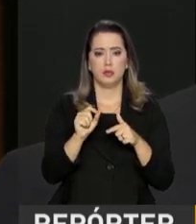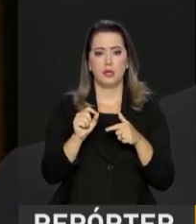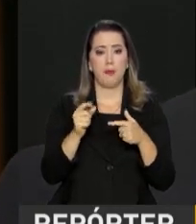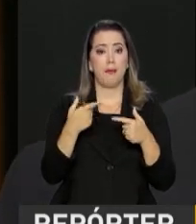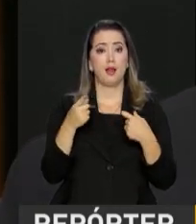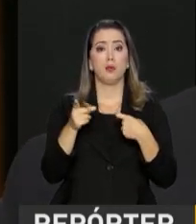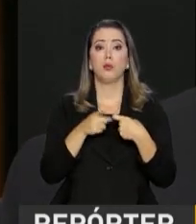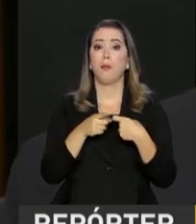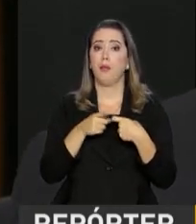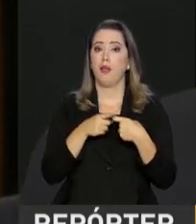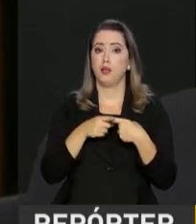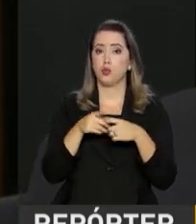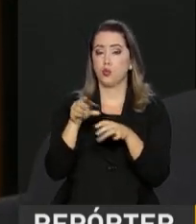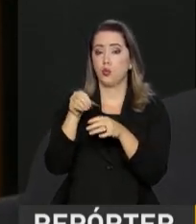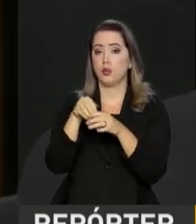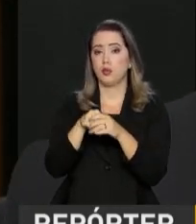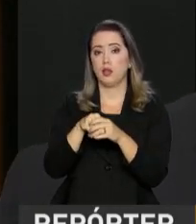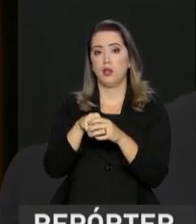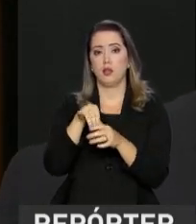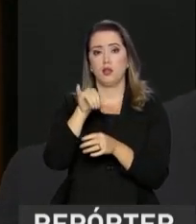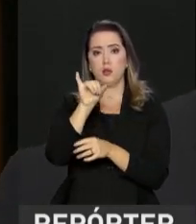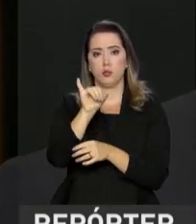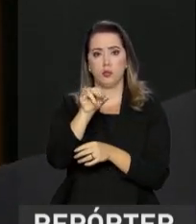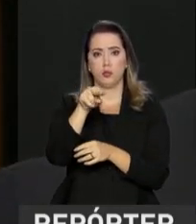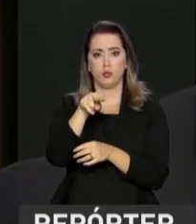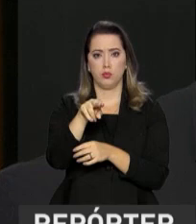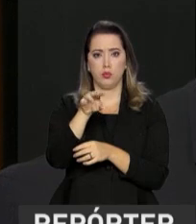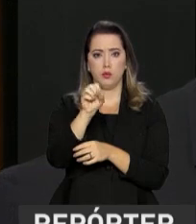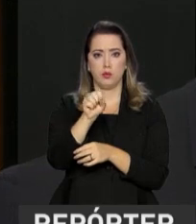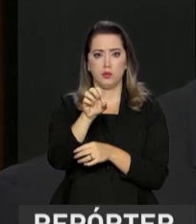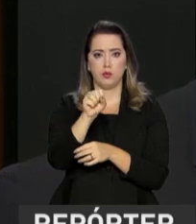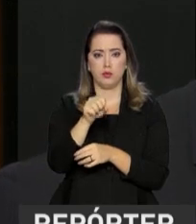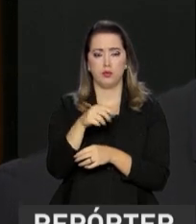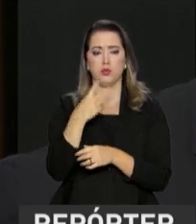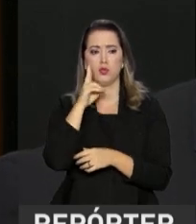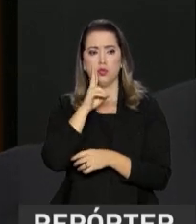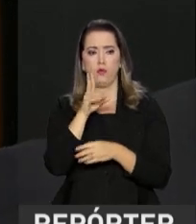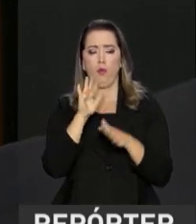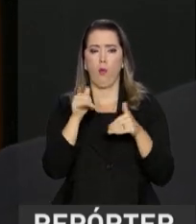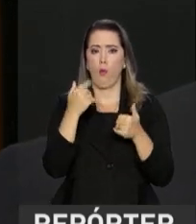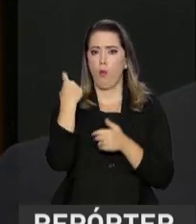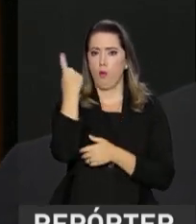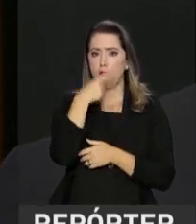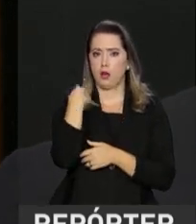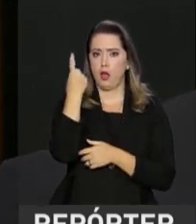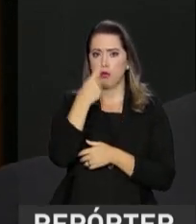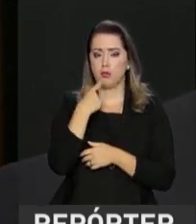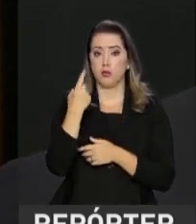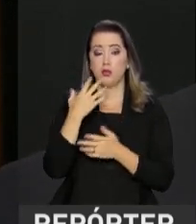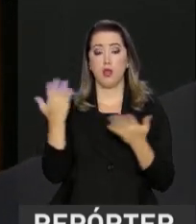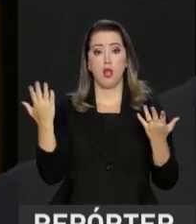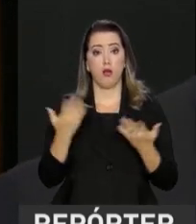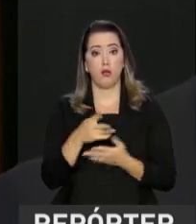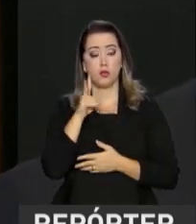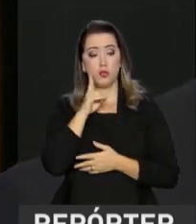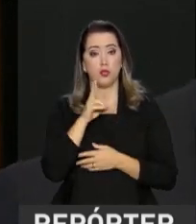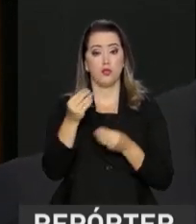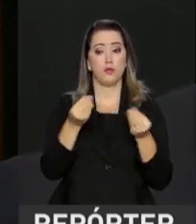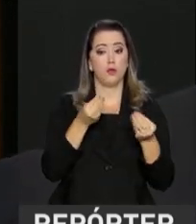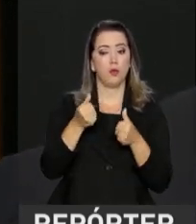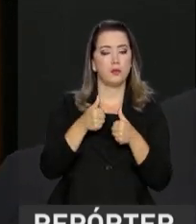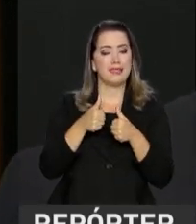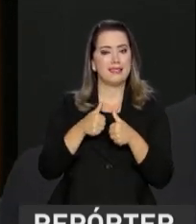inss deixamos de avaliar simplesmente é o cumprimento de horário e passamos a verificar a eficiência do trabalho